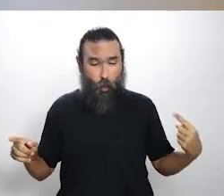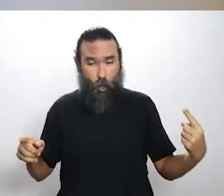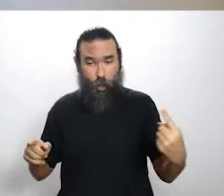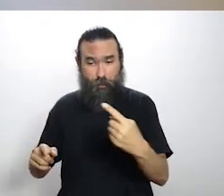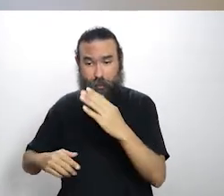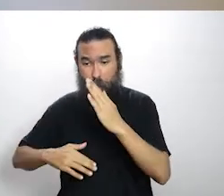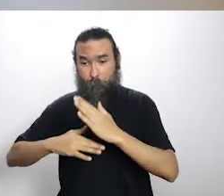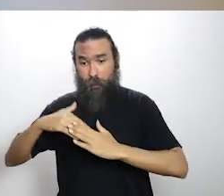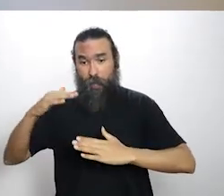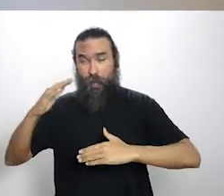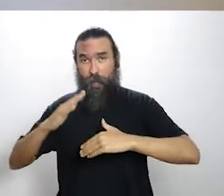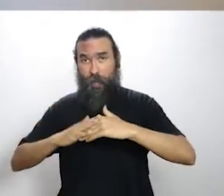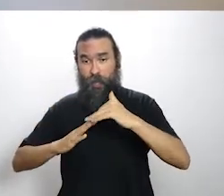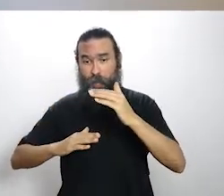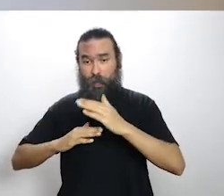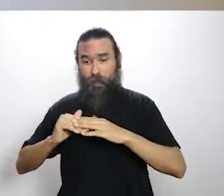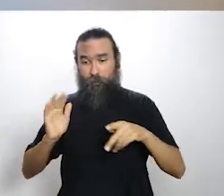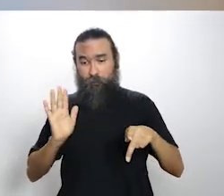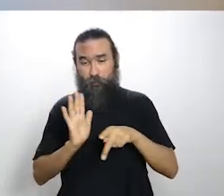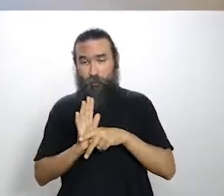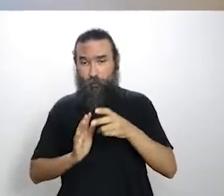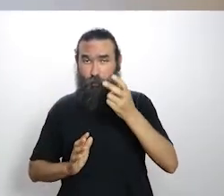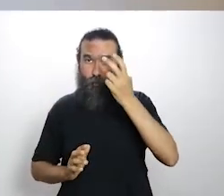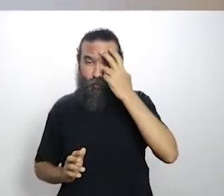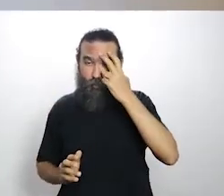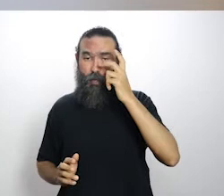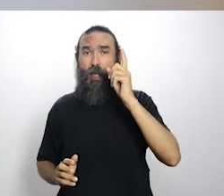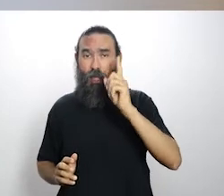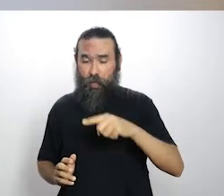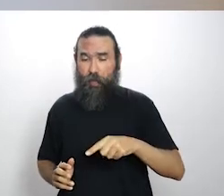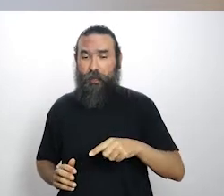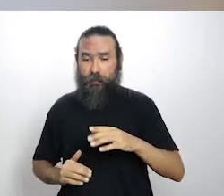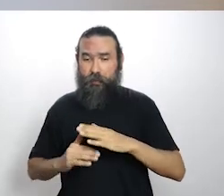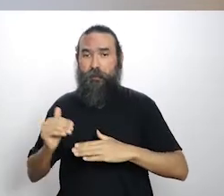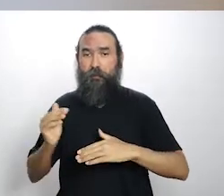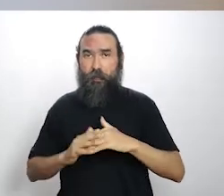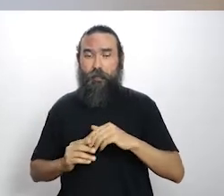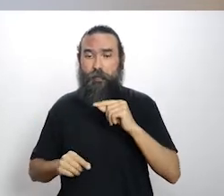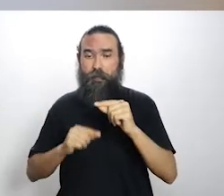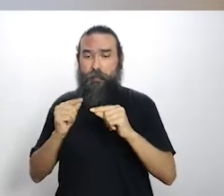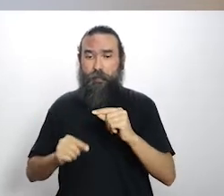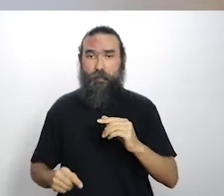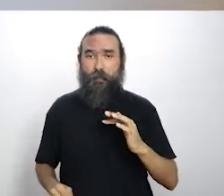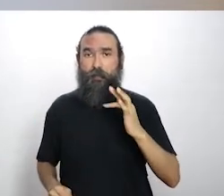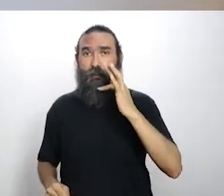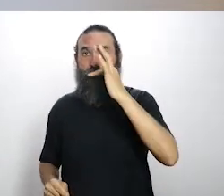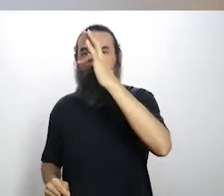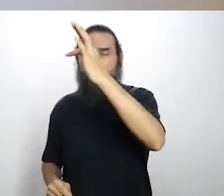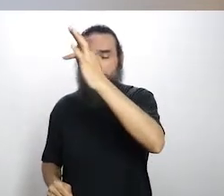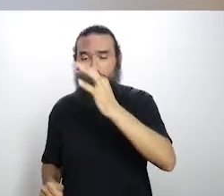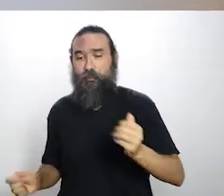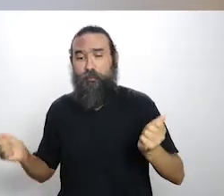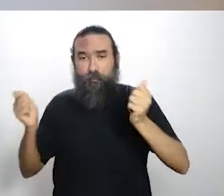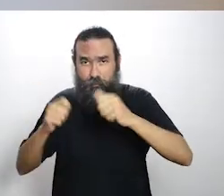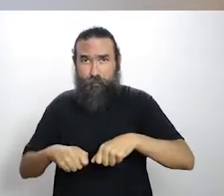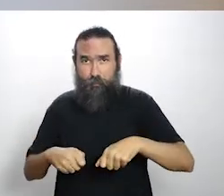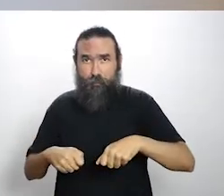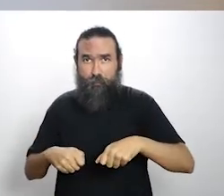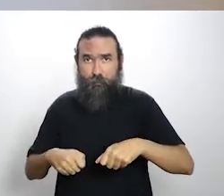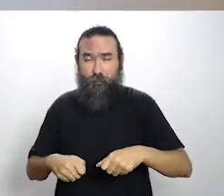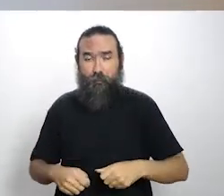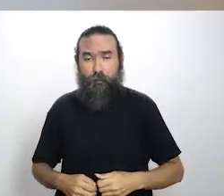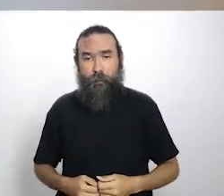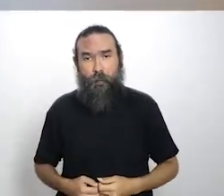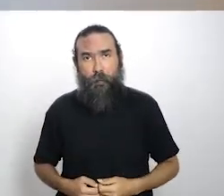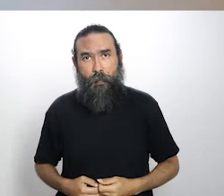coisas vão se dar mais na frente, como sempre se deram. Nós construindo por nós